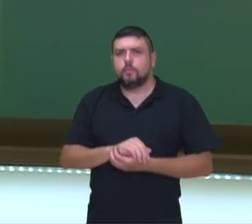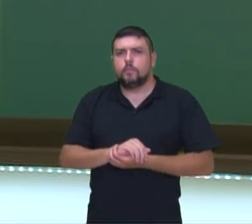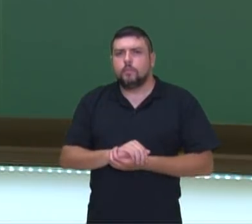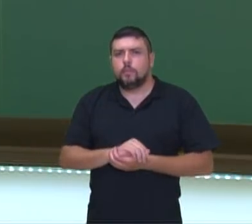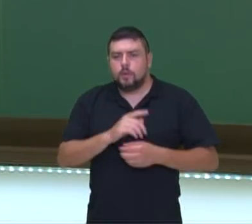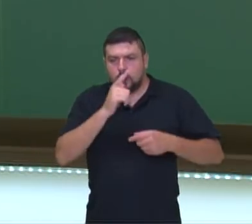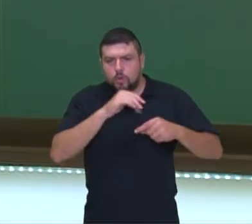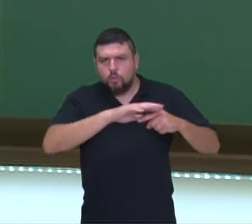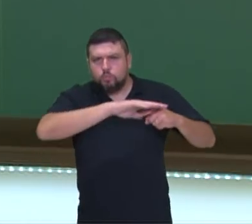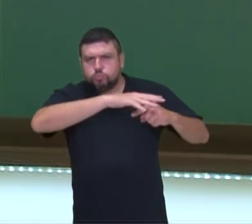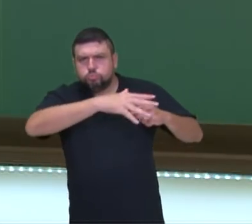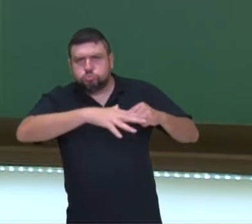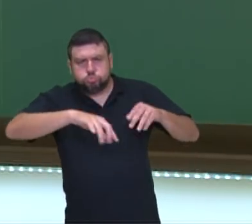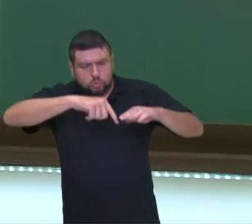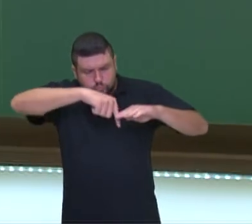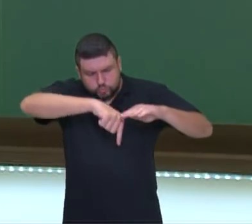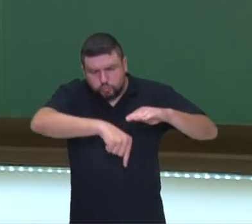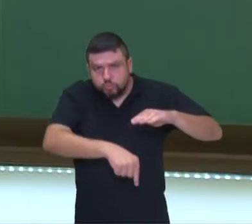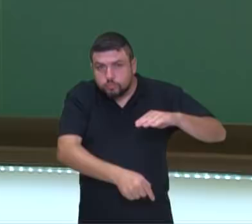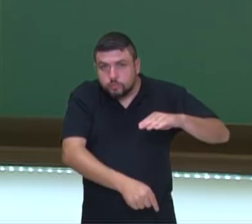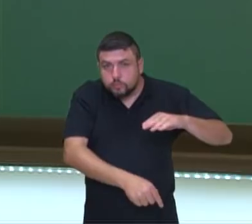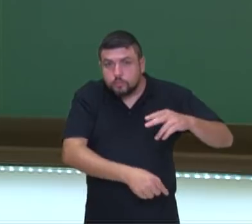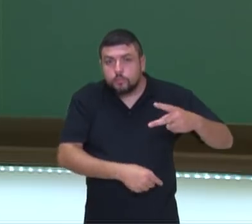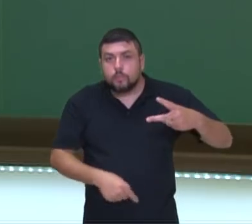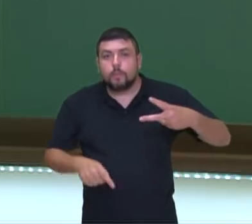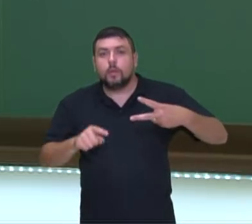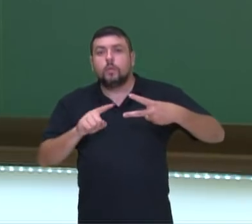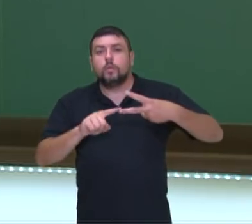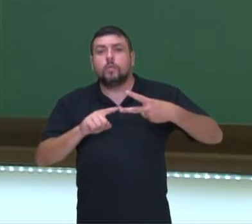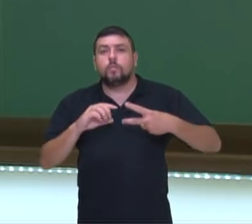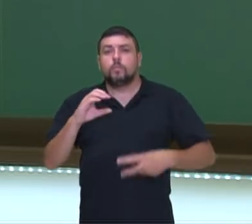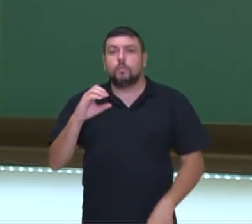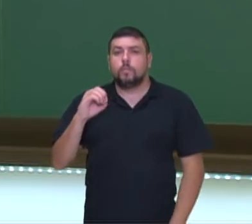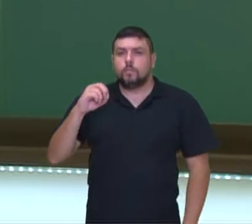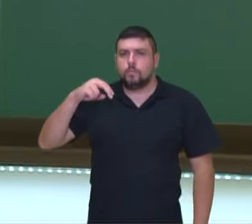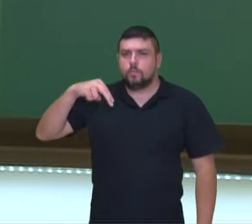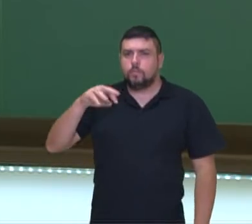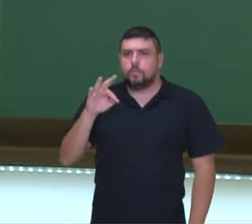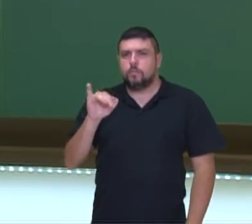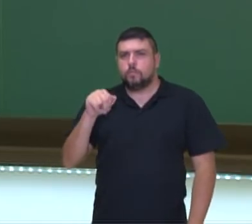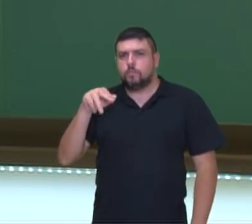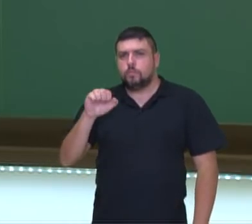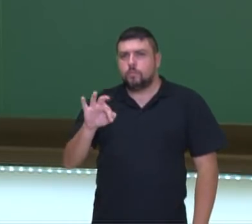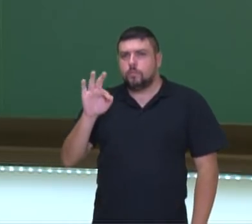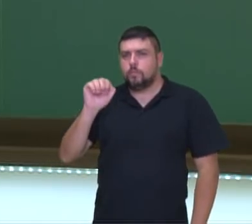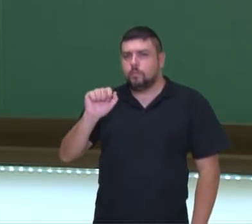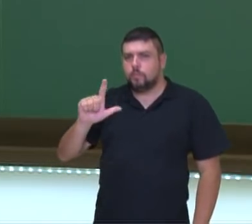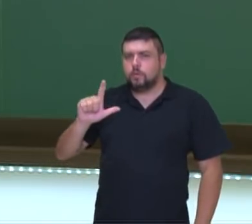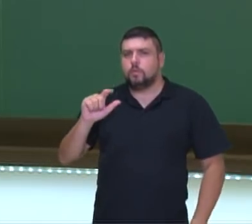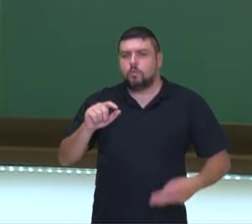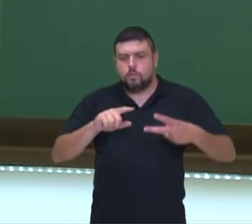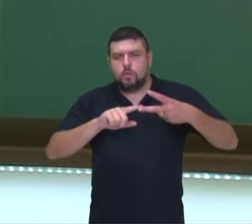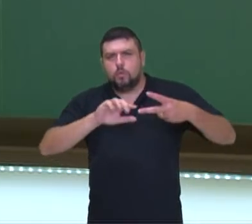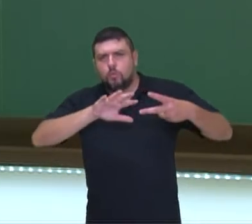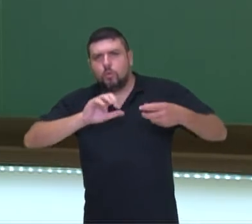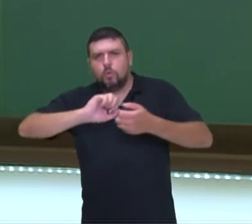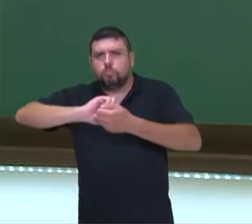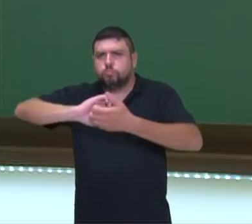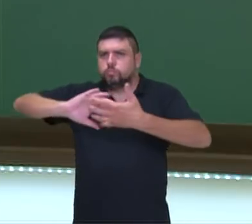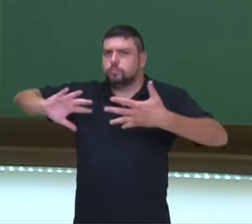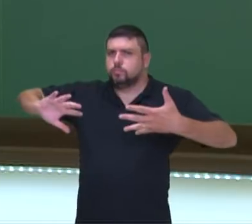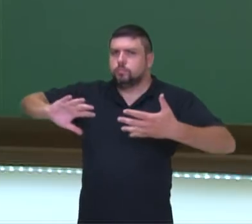dos oceanos, e a crosta continental, que forma os continentes. Eu trouxe aqui para vocês